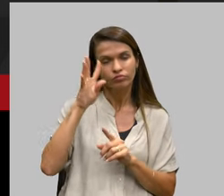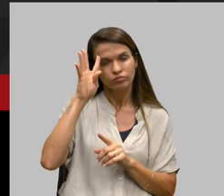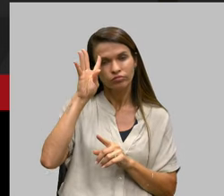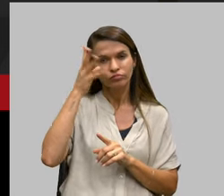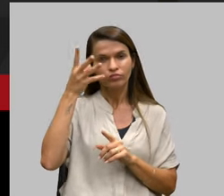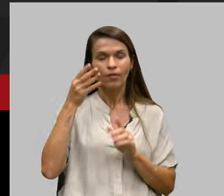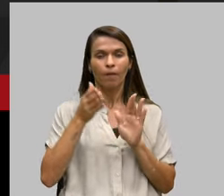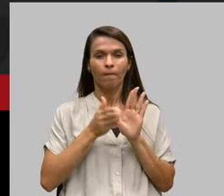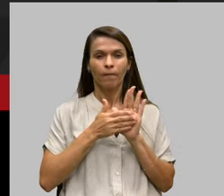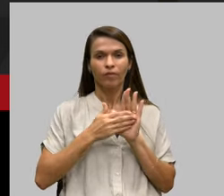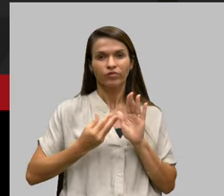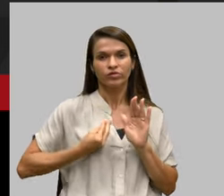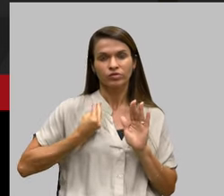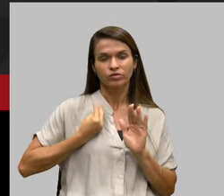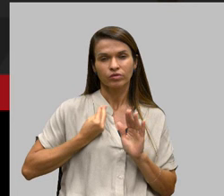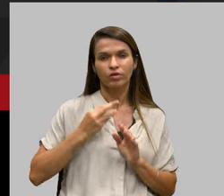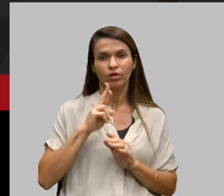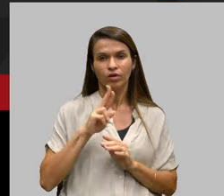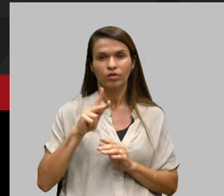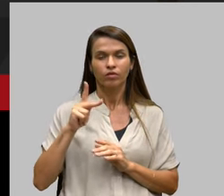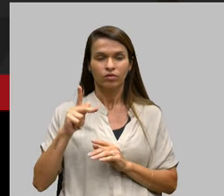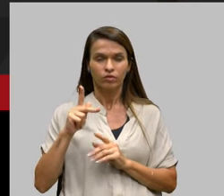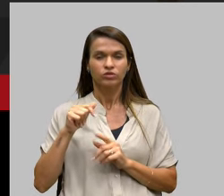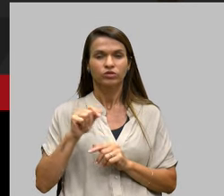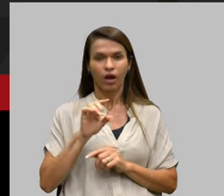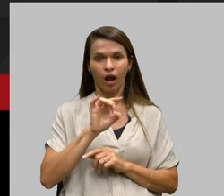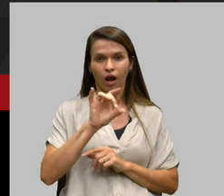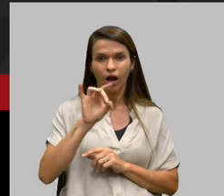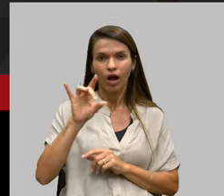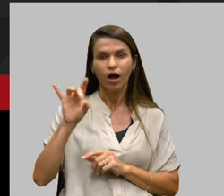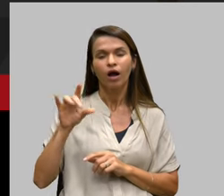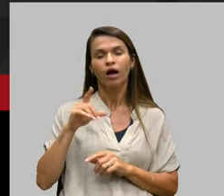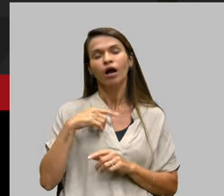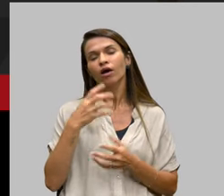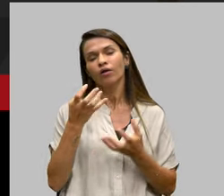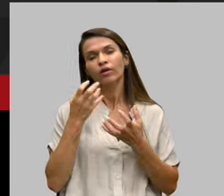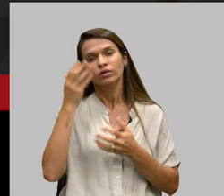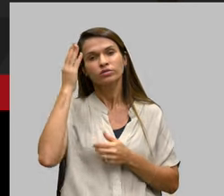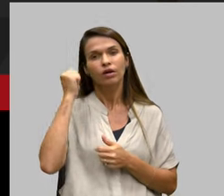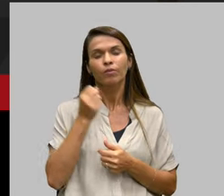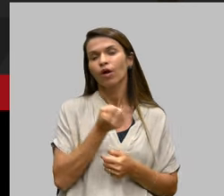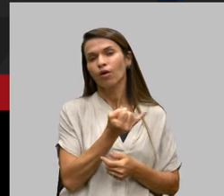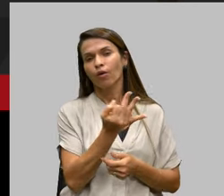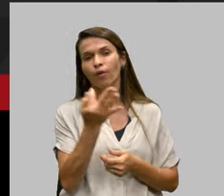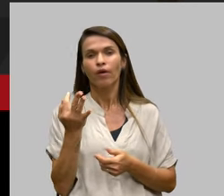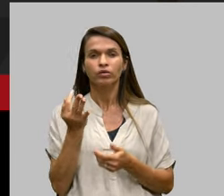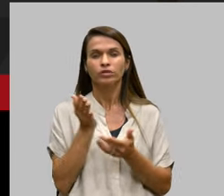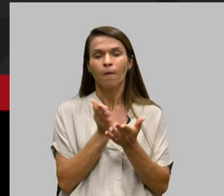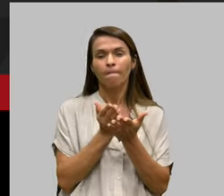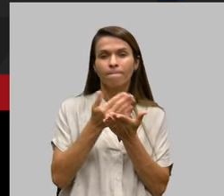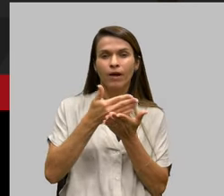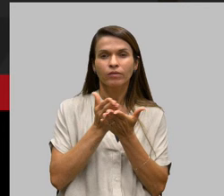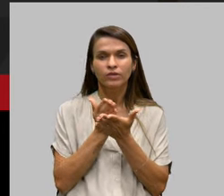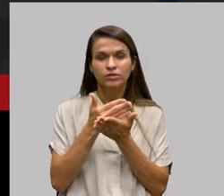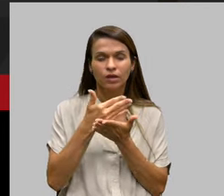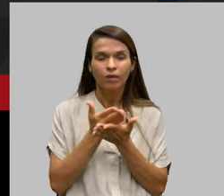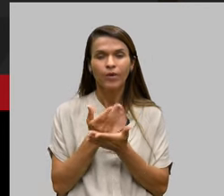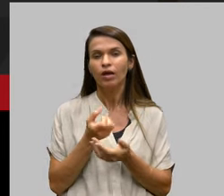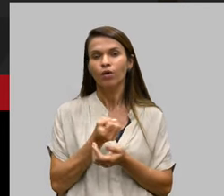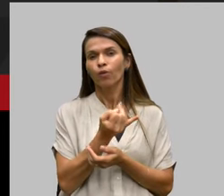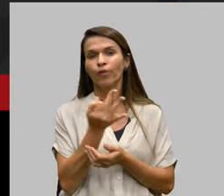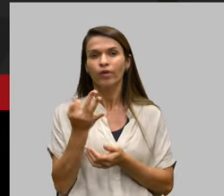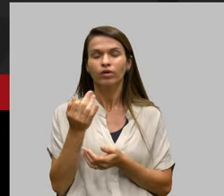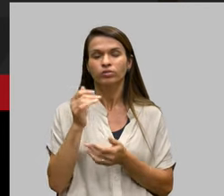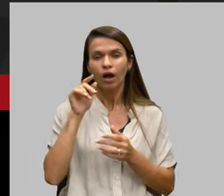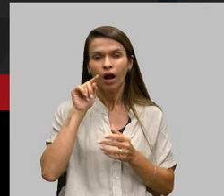de vida pros regimes próprios uma ferramenta de prova de vida ah quero saber quantos entes têm parcelamentos quais osos valores dos parcelamentos cliquem